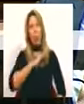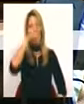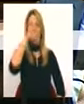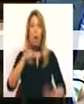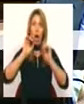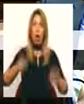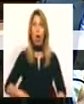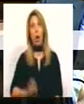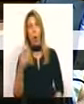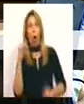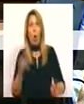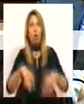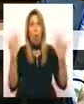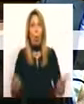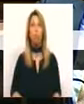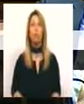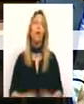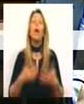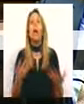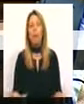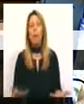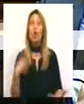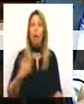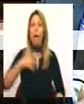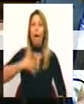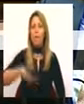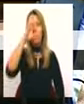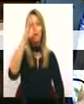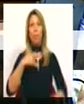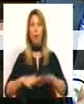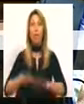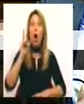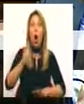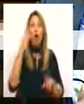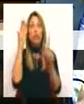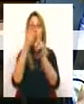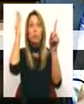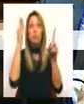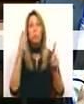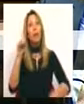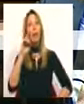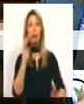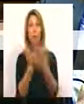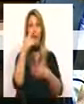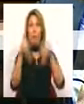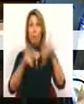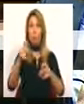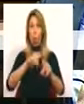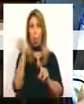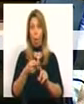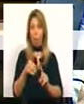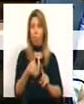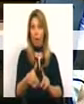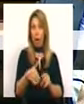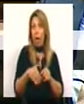nós queremos saber o que é que está a ser feito de concreto para podermos garantir às pessoas que o próximo ano não vai ser igual ao ano passado, porque o Governo